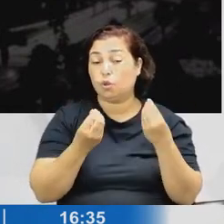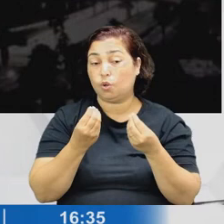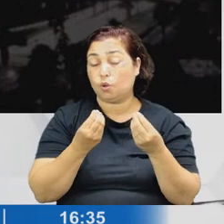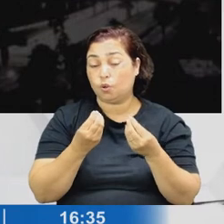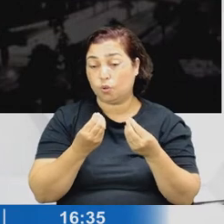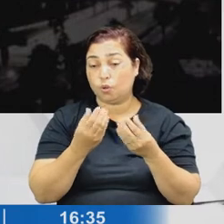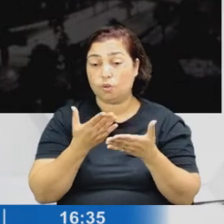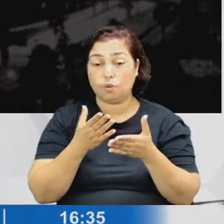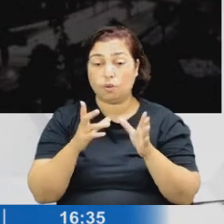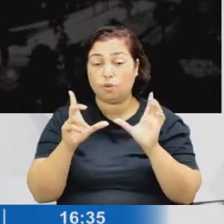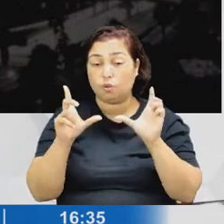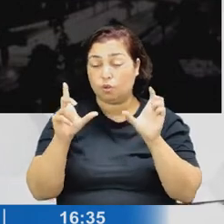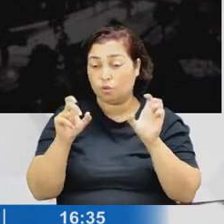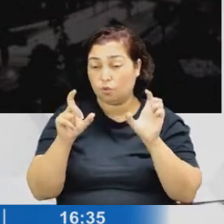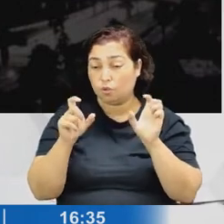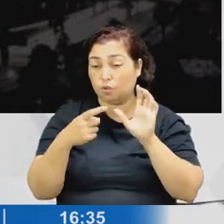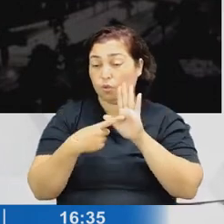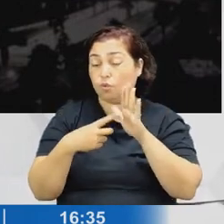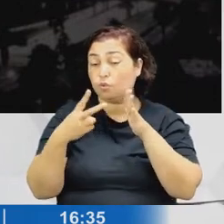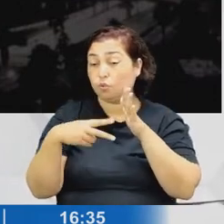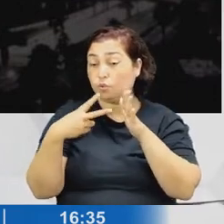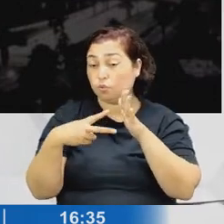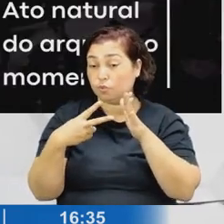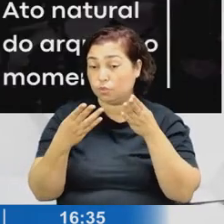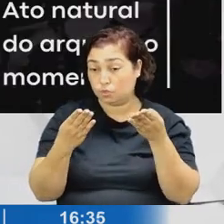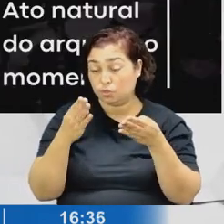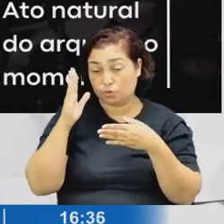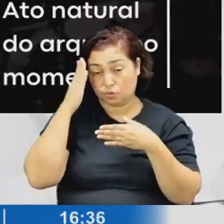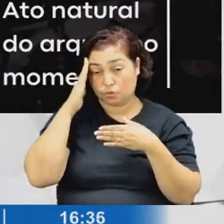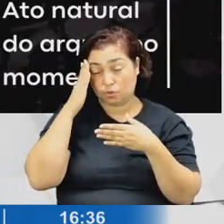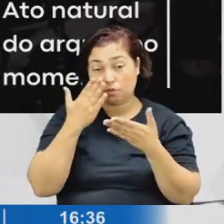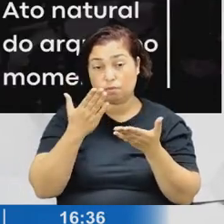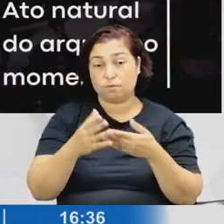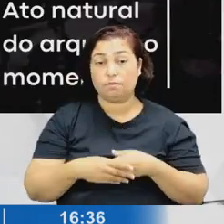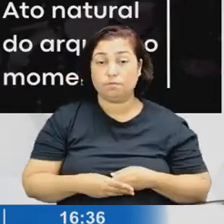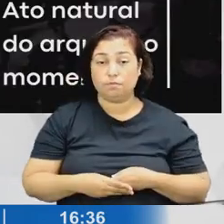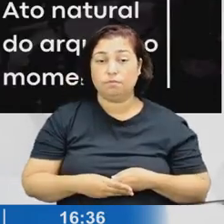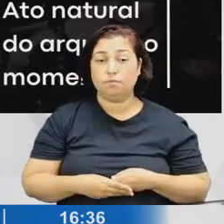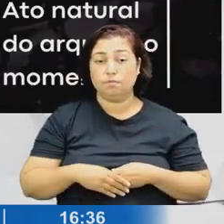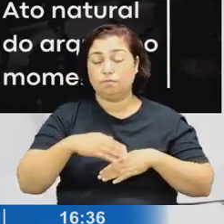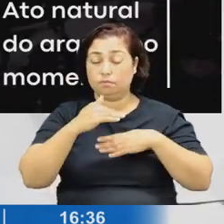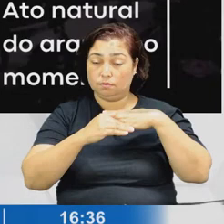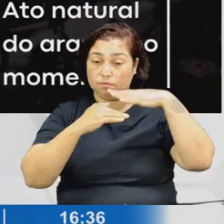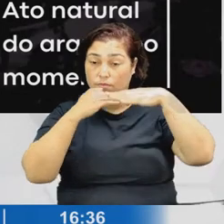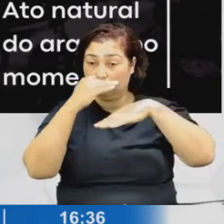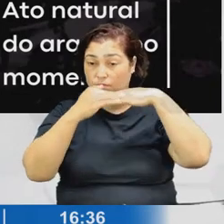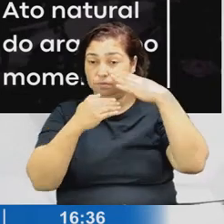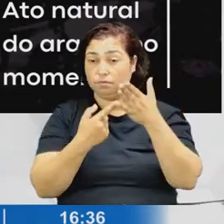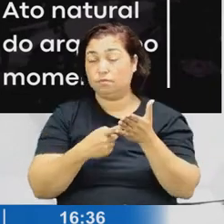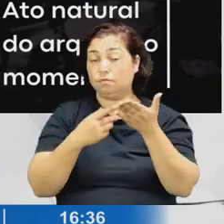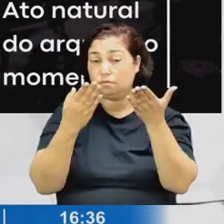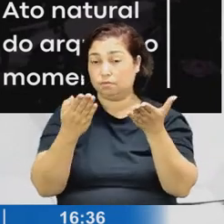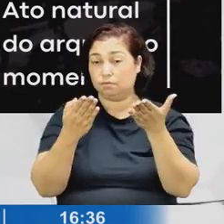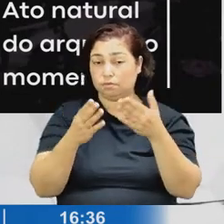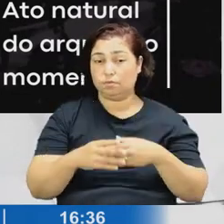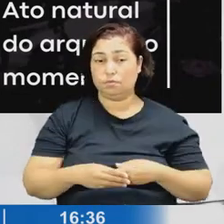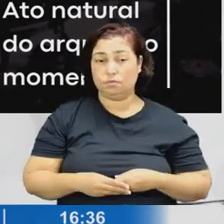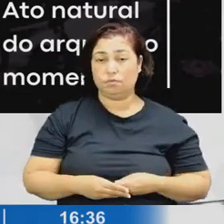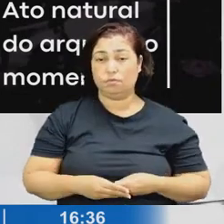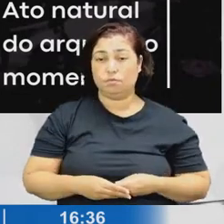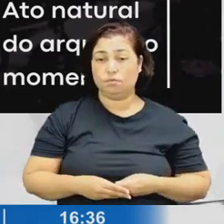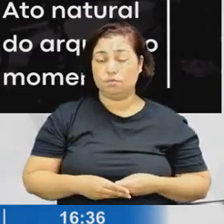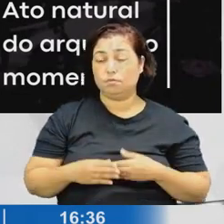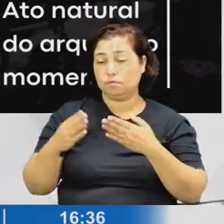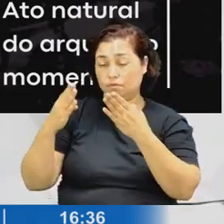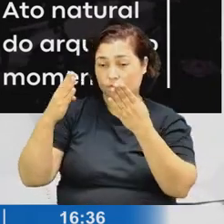vai se posicionar nas fotos nas falas nos vídeos entendeu como construir isso aqui Vamos lá gente como eu já falei